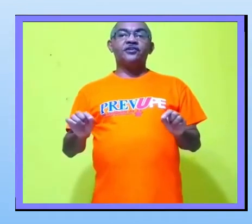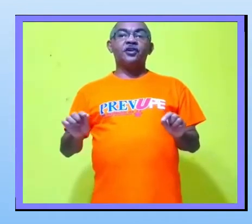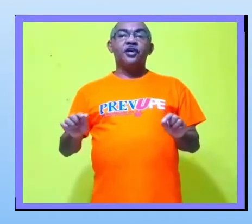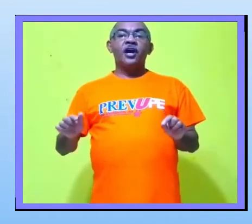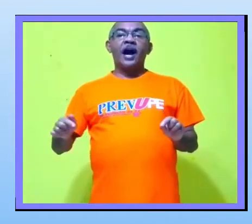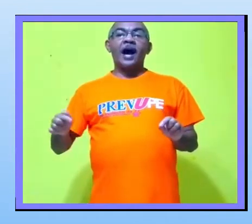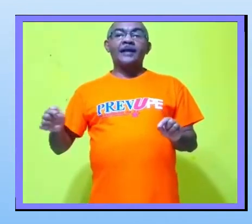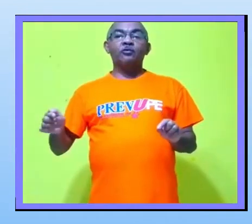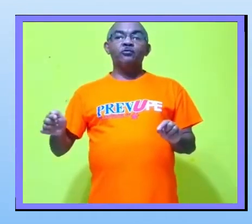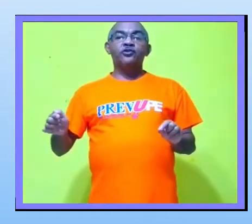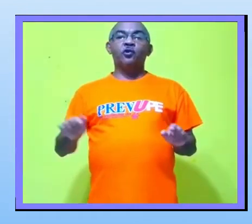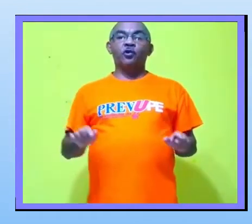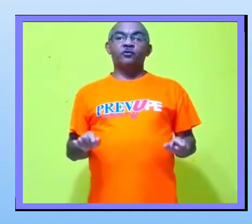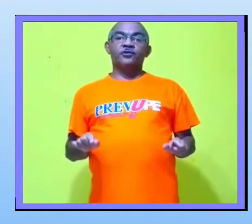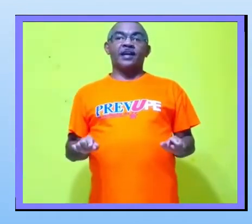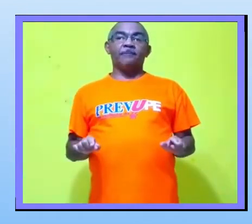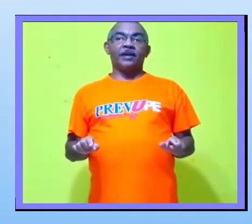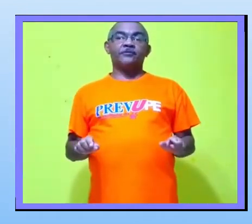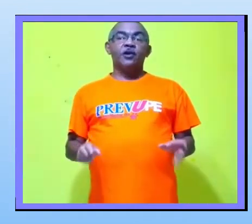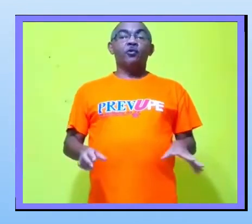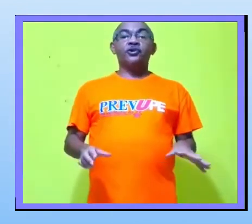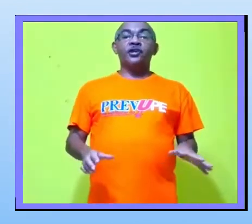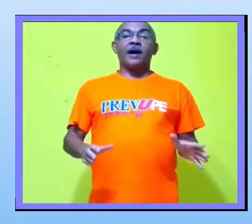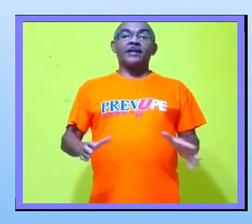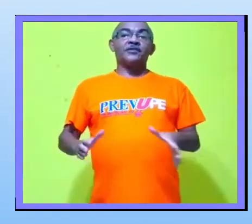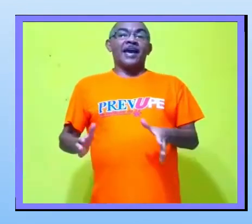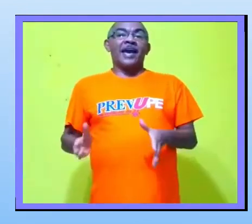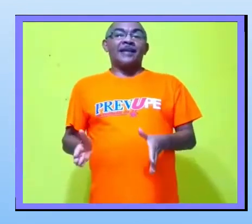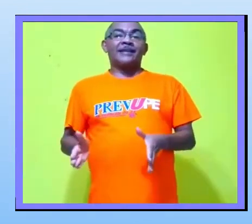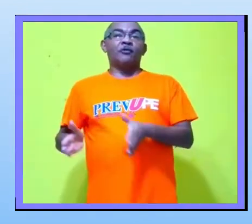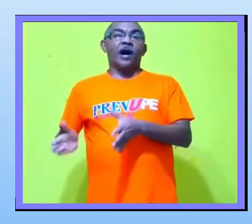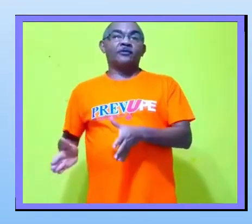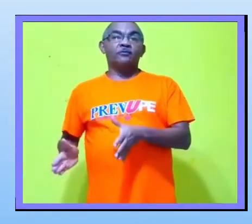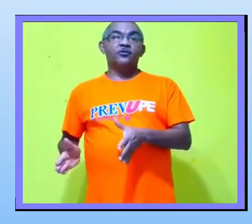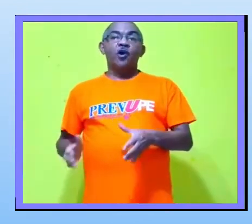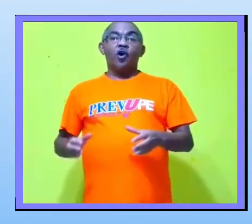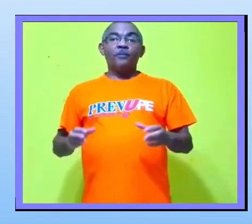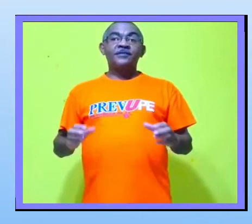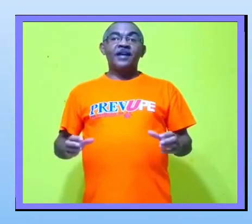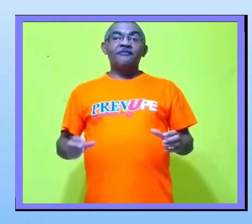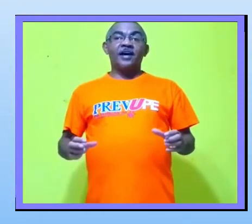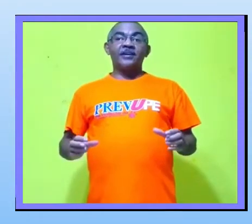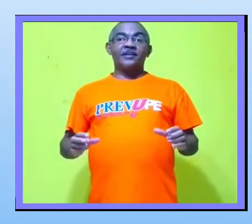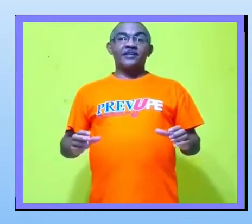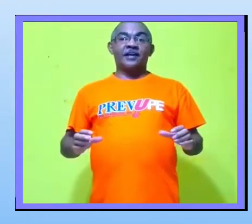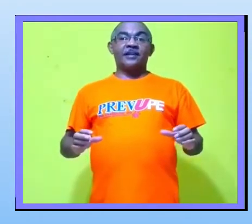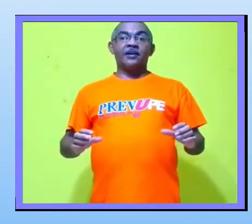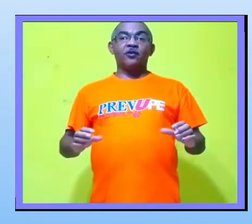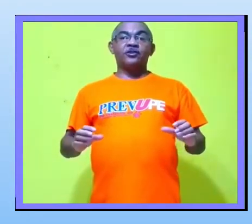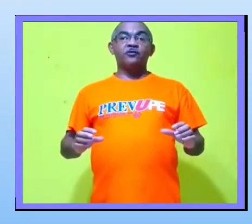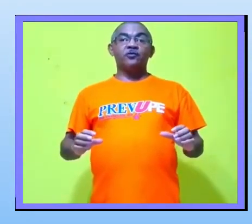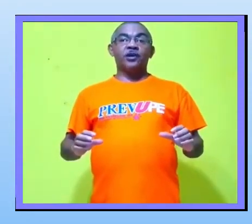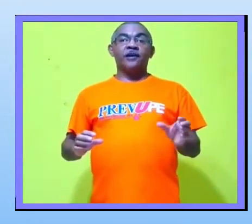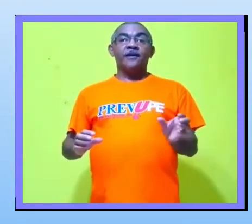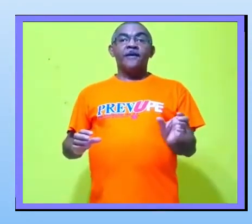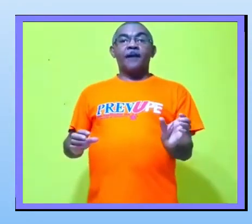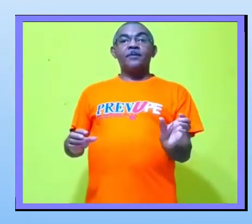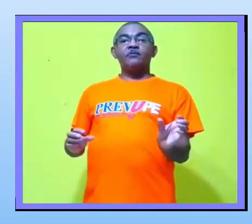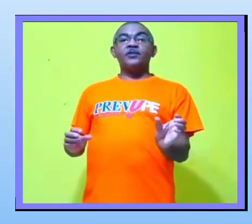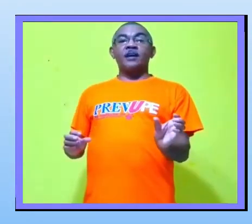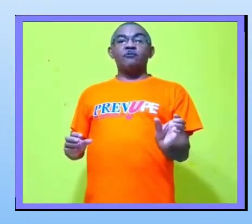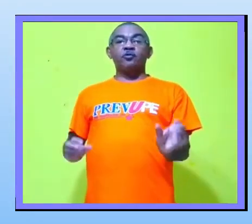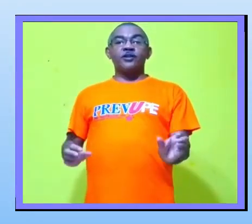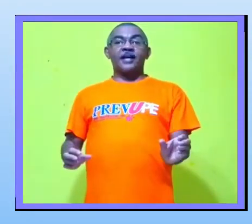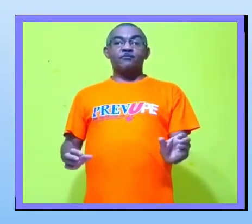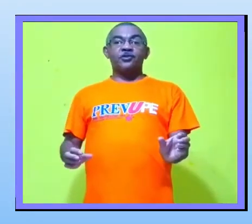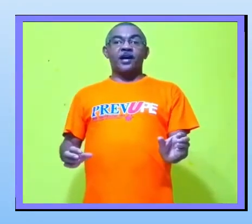heterogênea existe átomos de outros elementos, os chamados heteroátomos. Observe aí que nessa cadeia nós temos o quê?